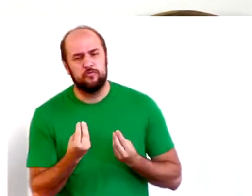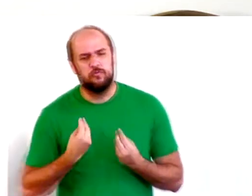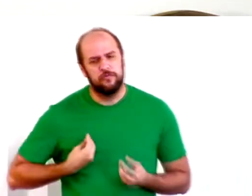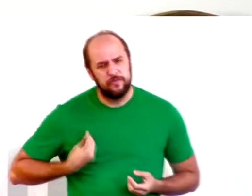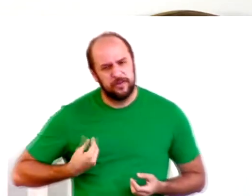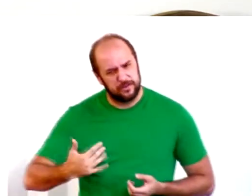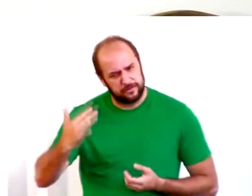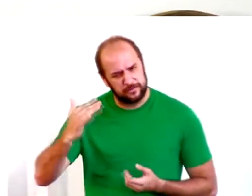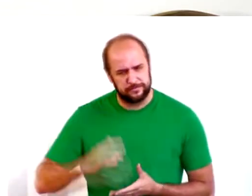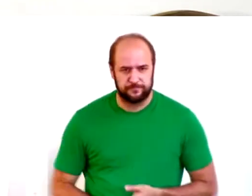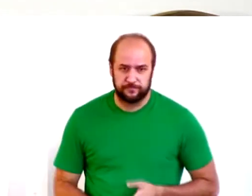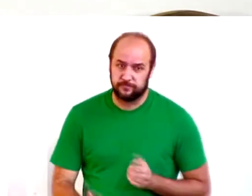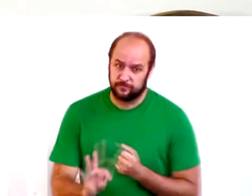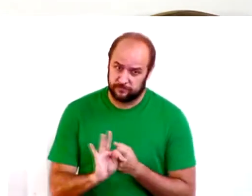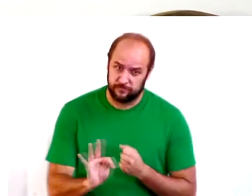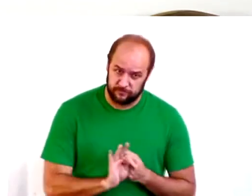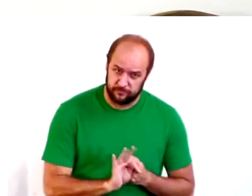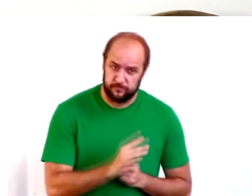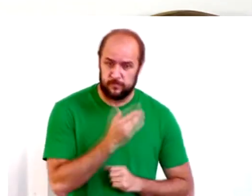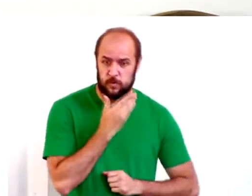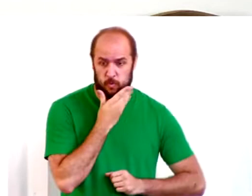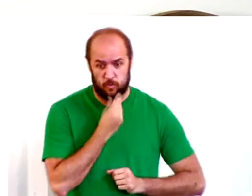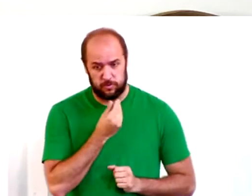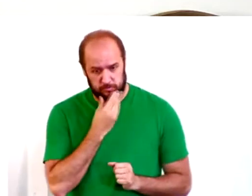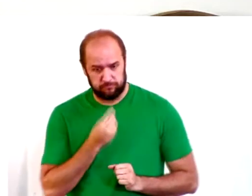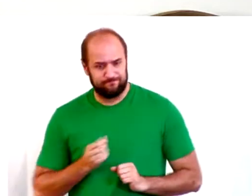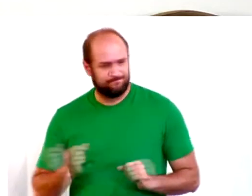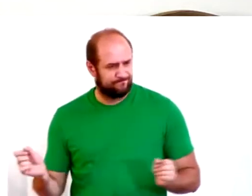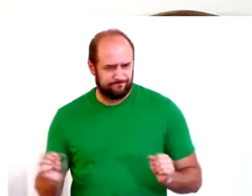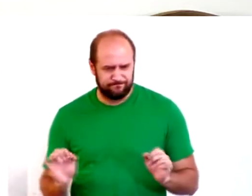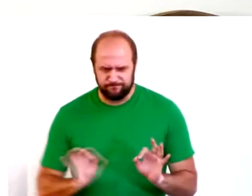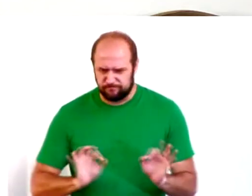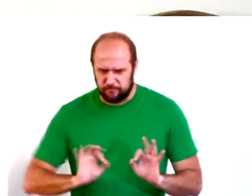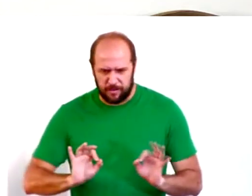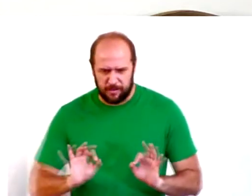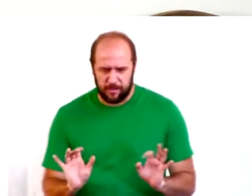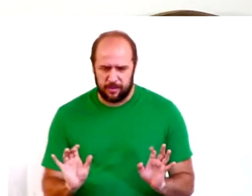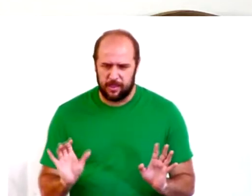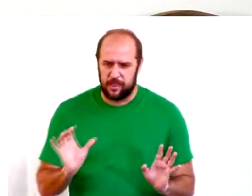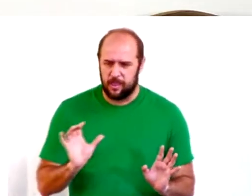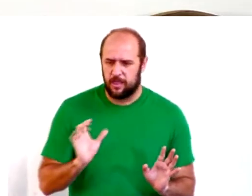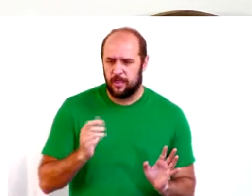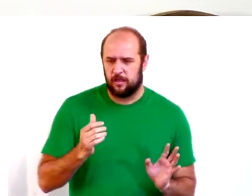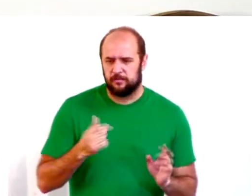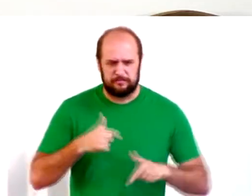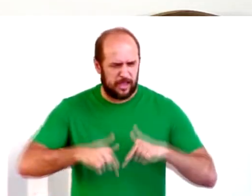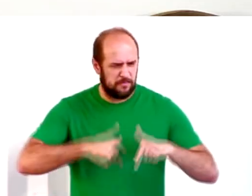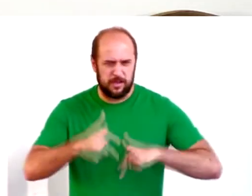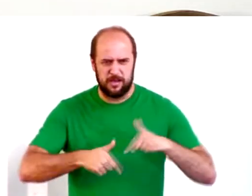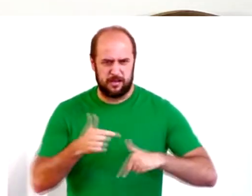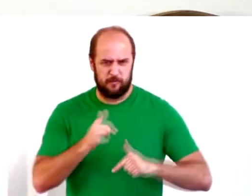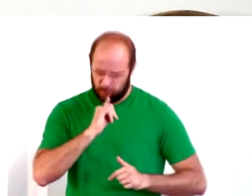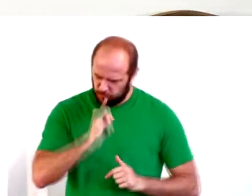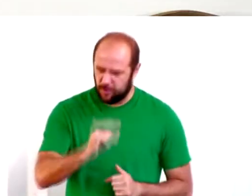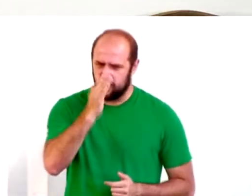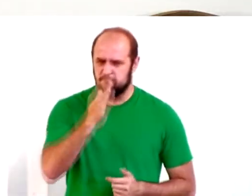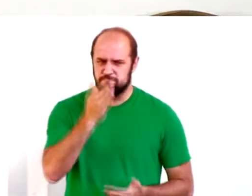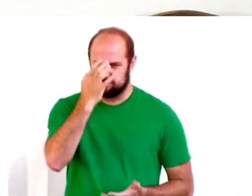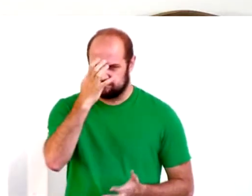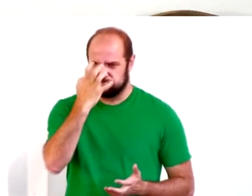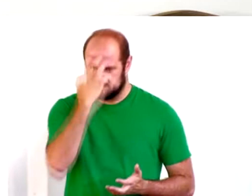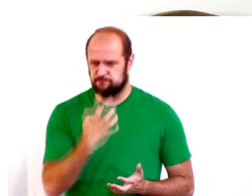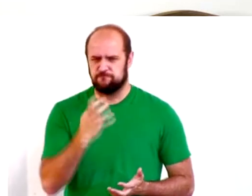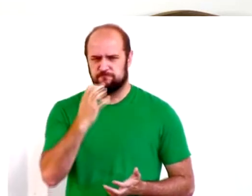caminhada. Tiago era um homem muito prático, vocês conhecem a carta de Tiago, e Tiago não alivia em nada, ele trata da vida